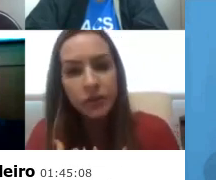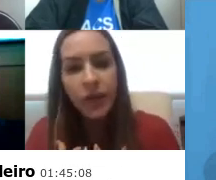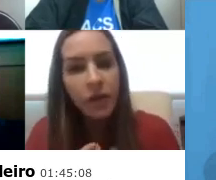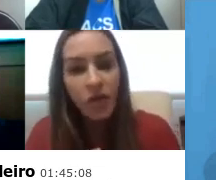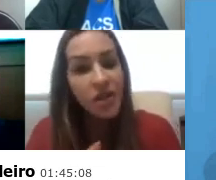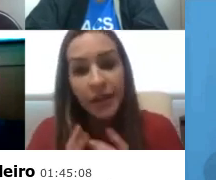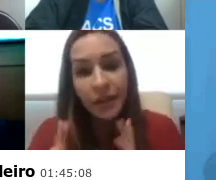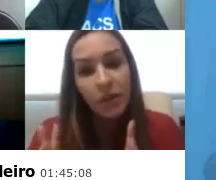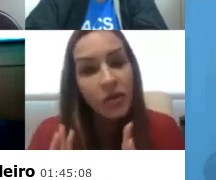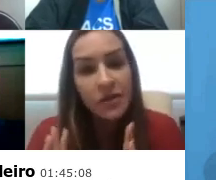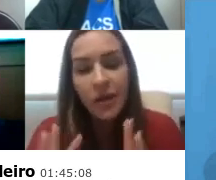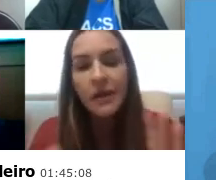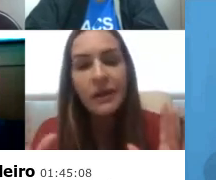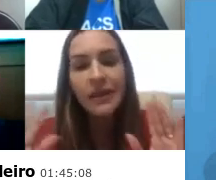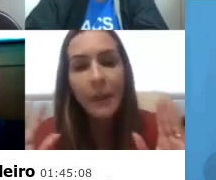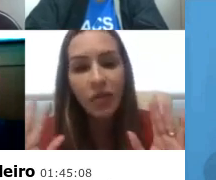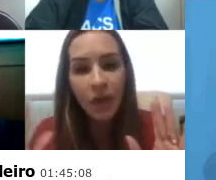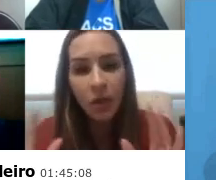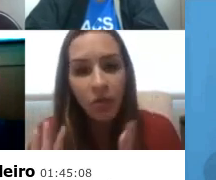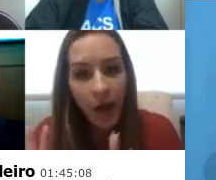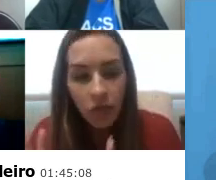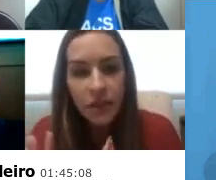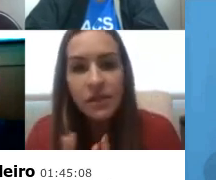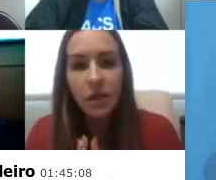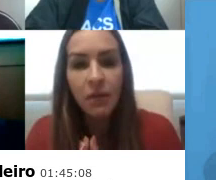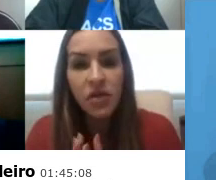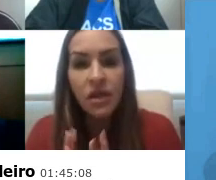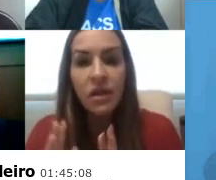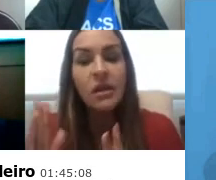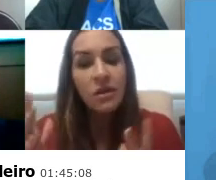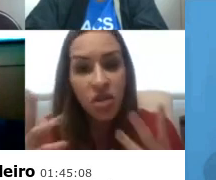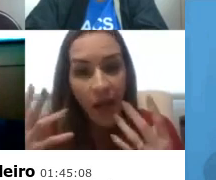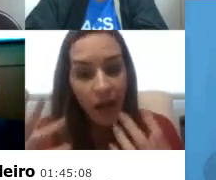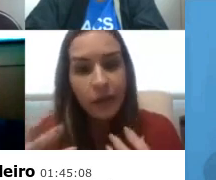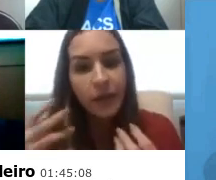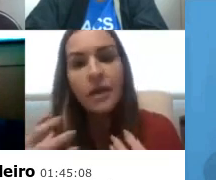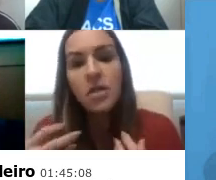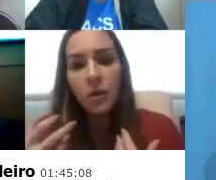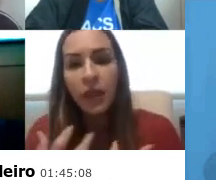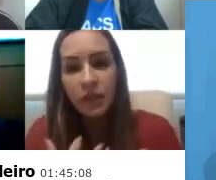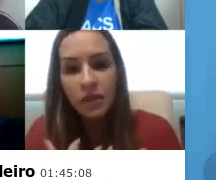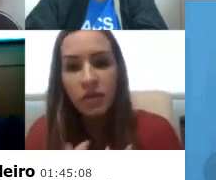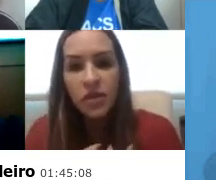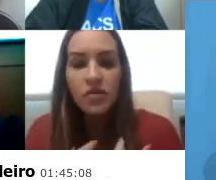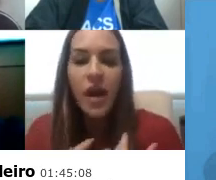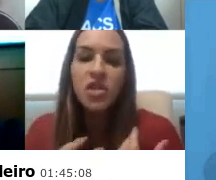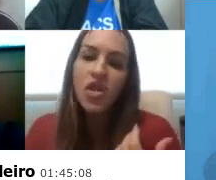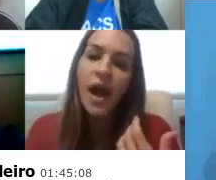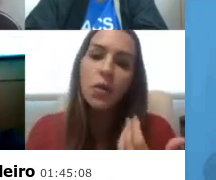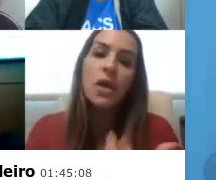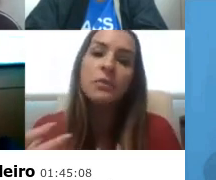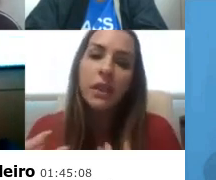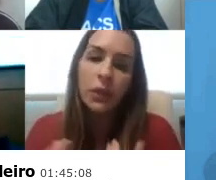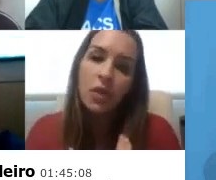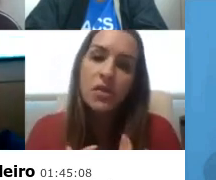errado talvez nada daquilo que você está prevendo vá acontecer mas você já ter isso em mente você vai